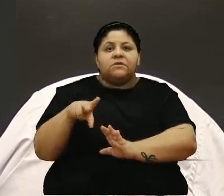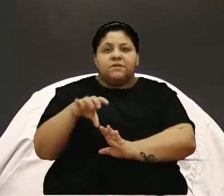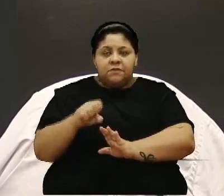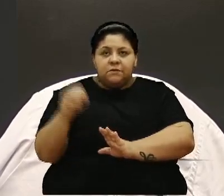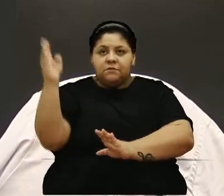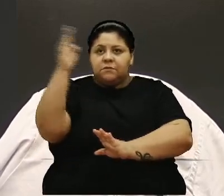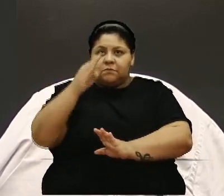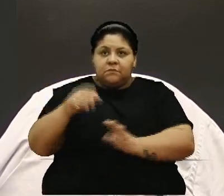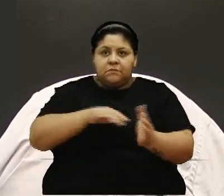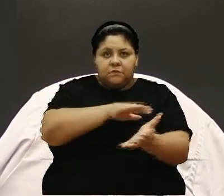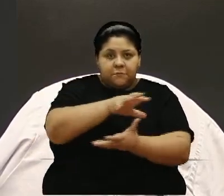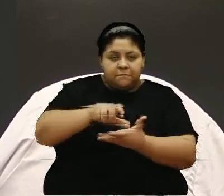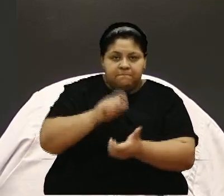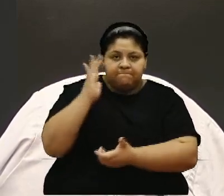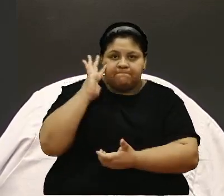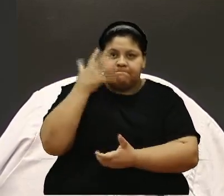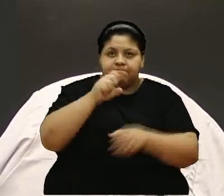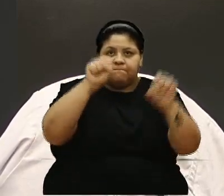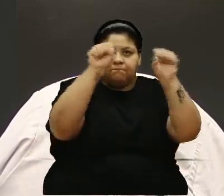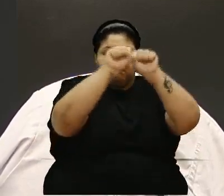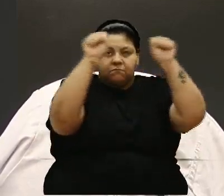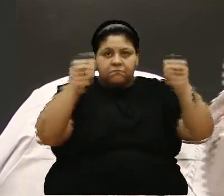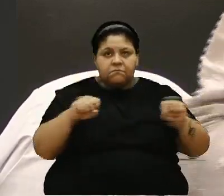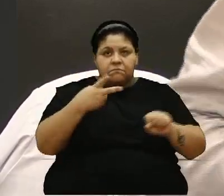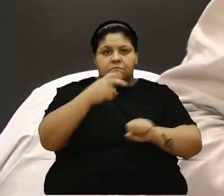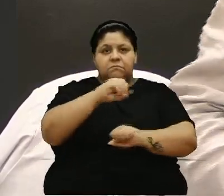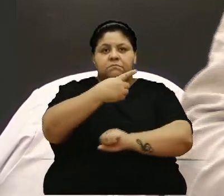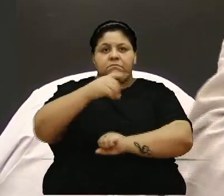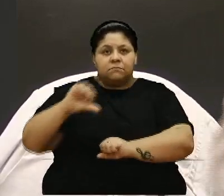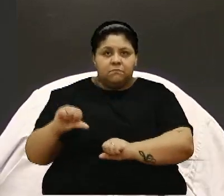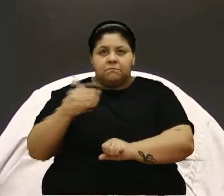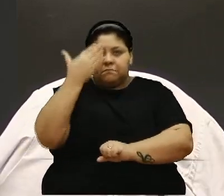foi a reforma que acometeu o sistema em 2019. Obrigado. Obrigado,